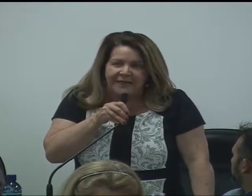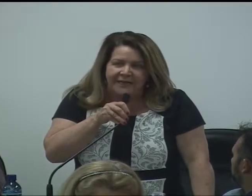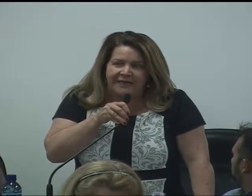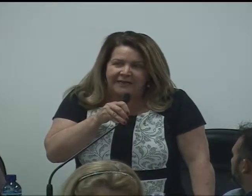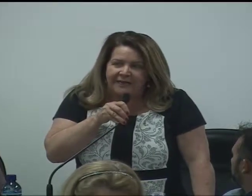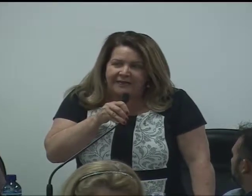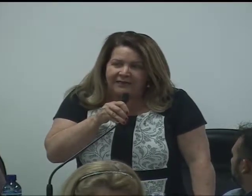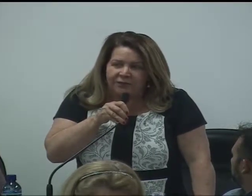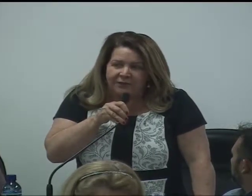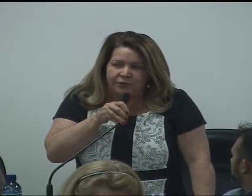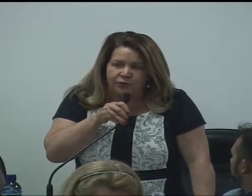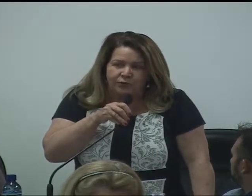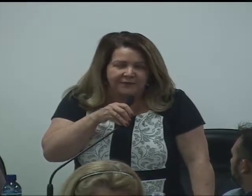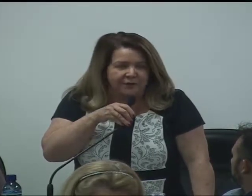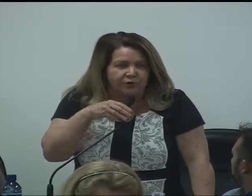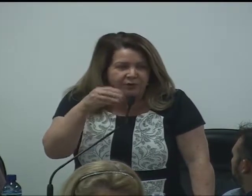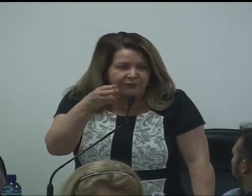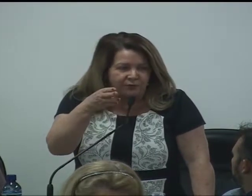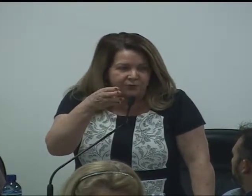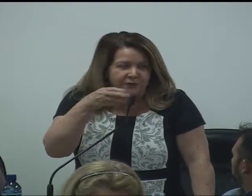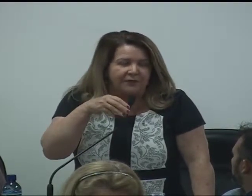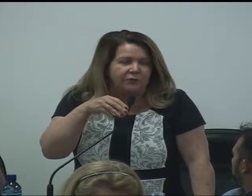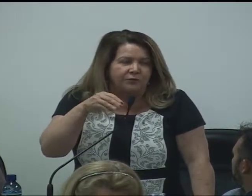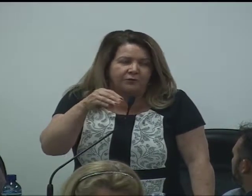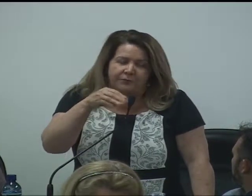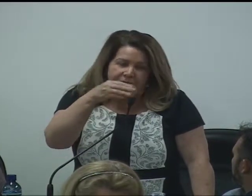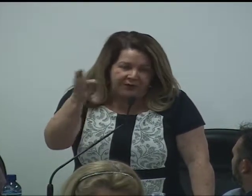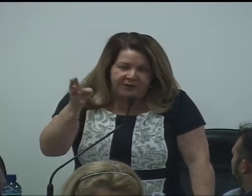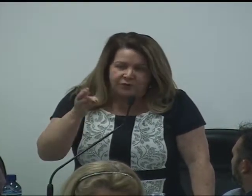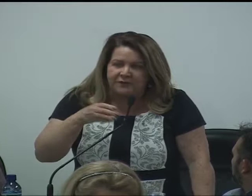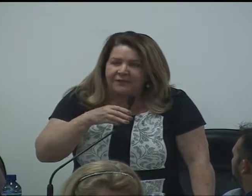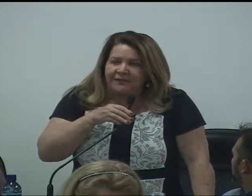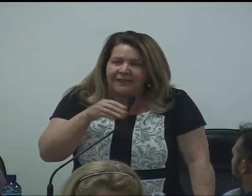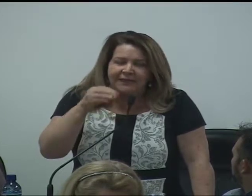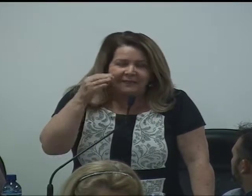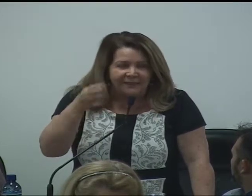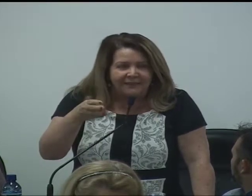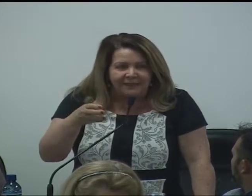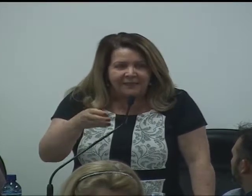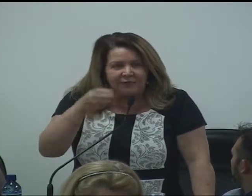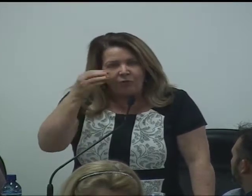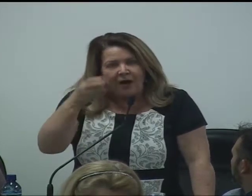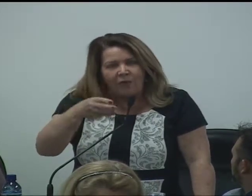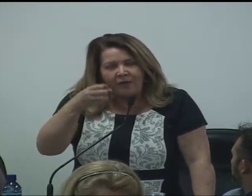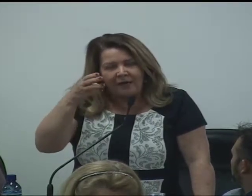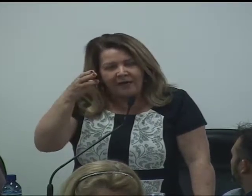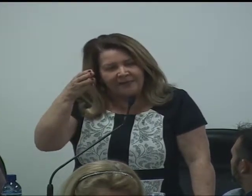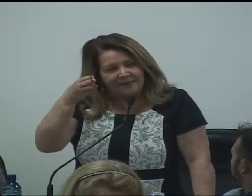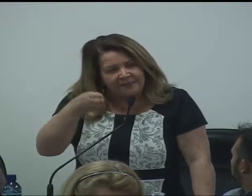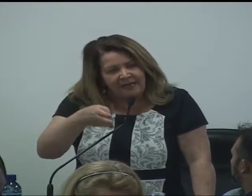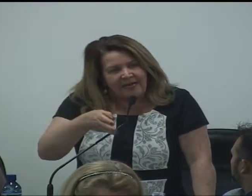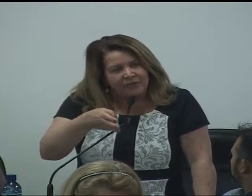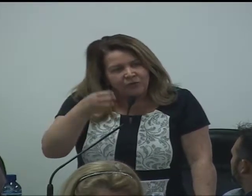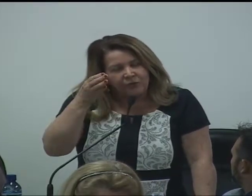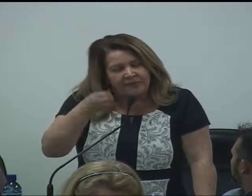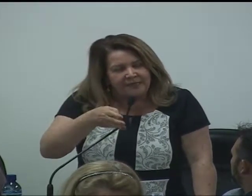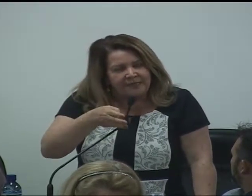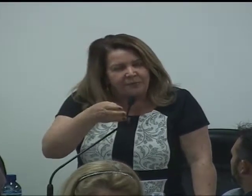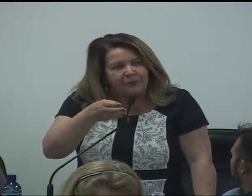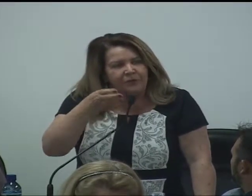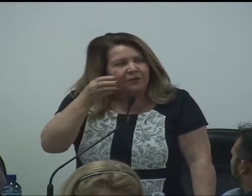mais, enquanto executivos, os prefeitos têm que entender qual a necessidade